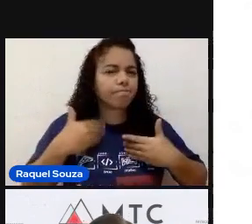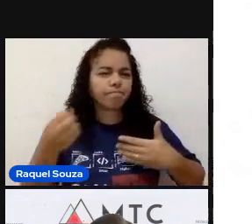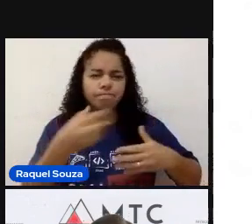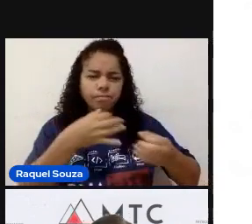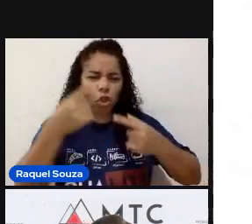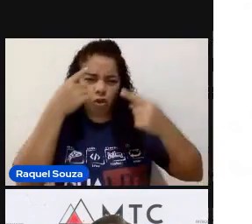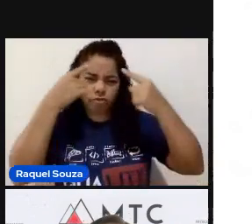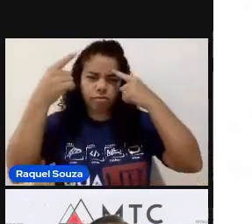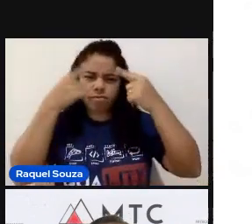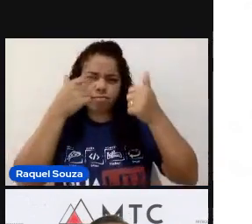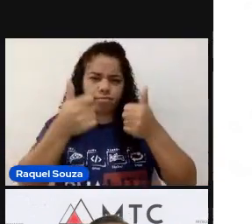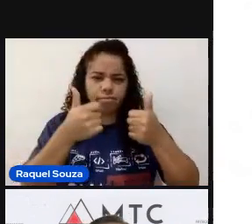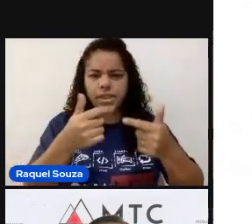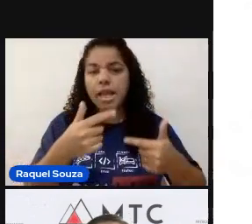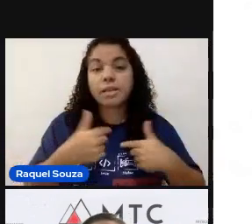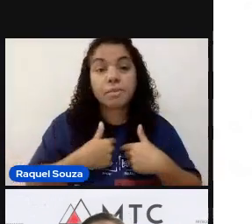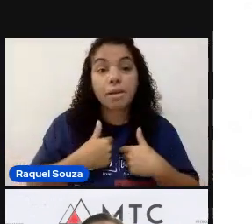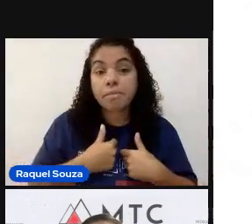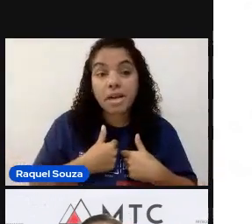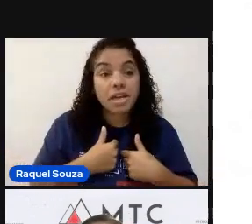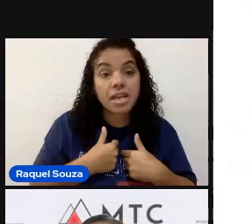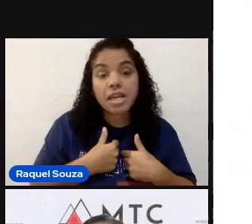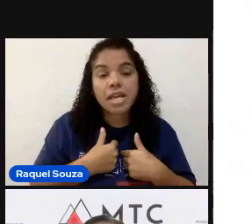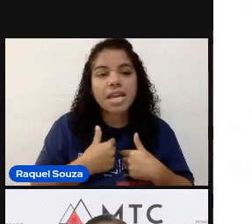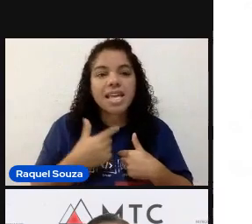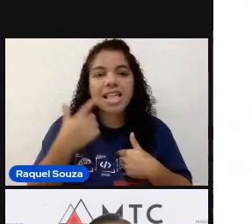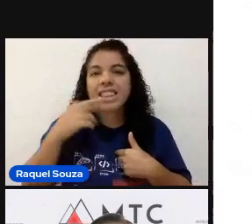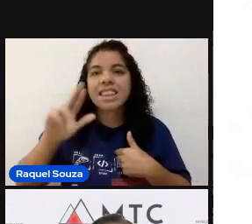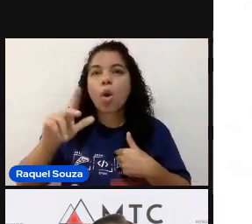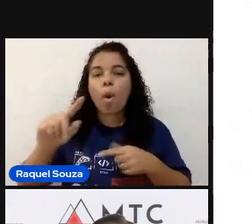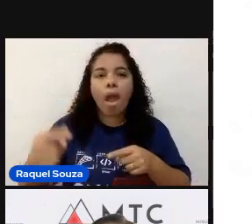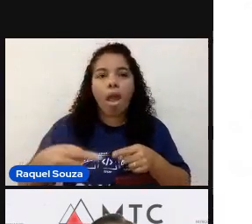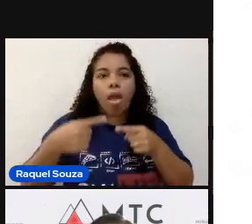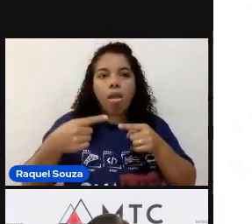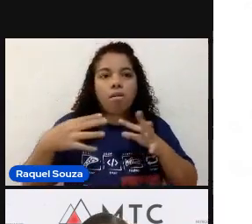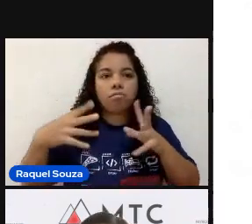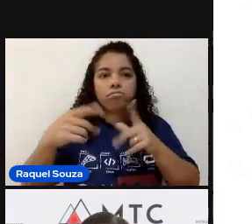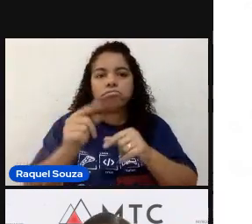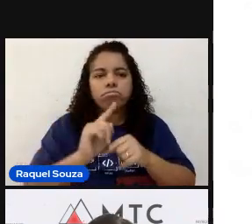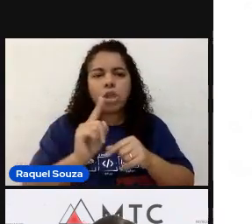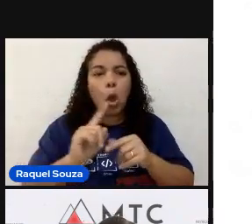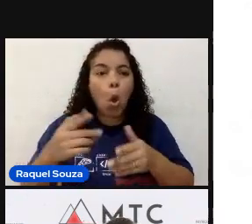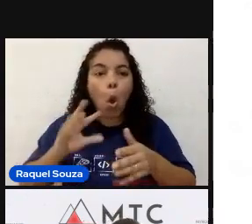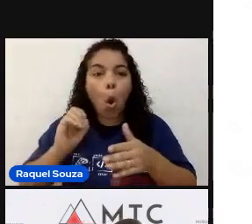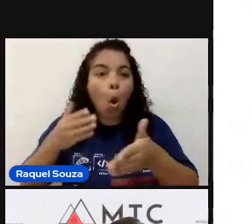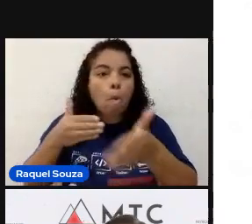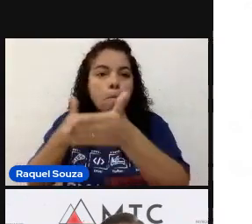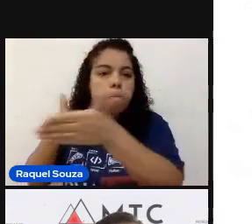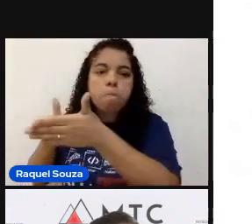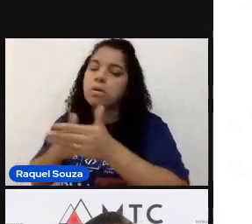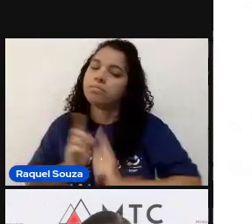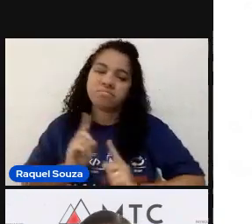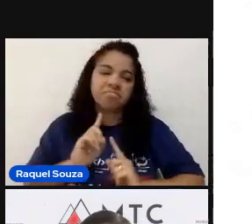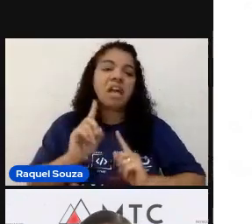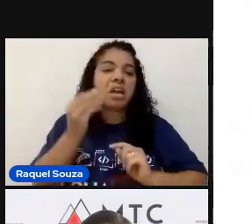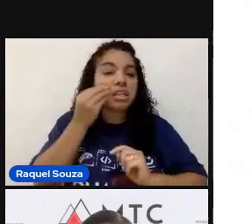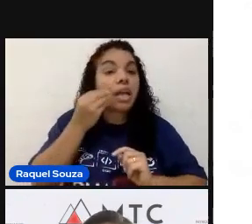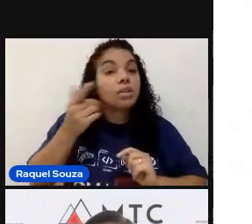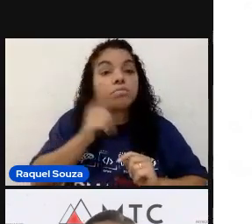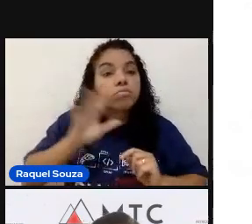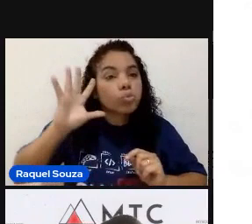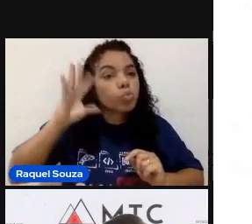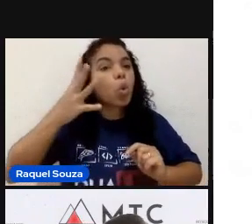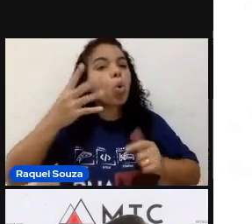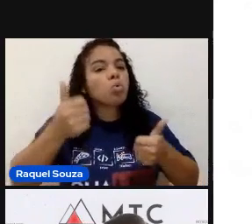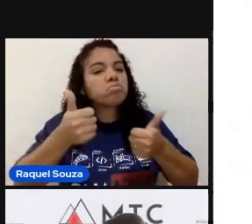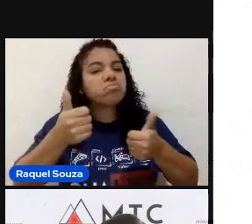ideias. Para mim, eu não vejo nada como um desafio ou um obstáculo. Sempre vou procurar a solução. Porque